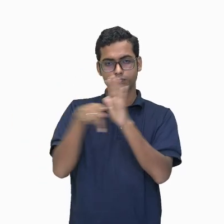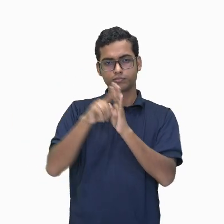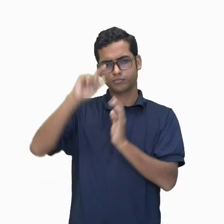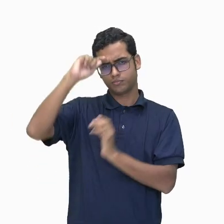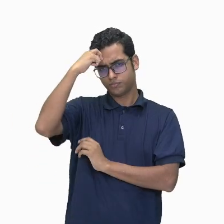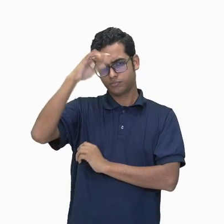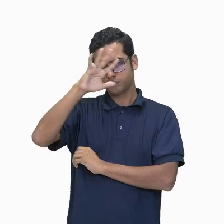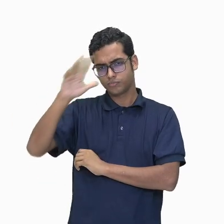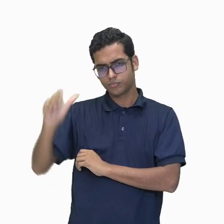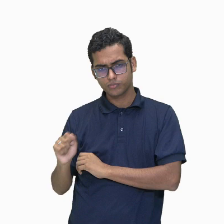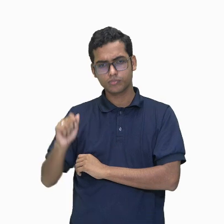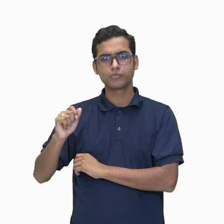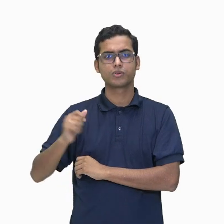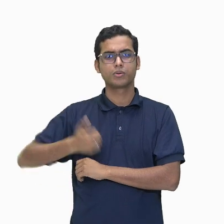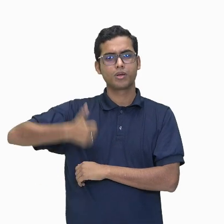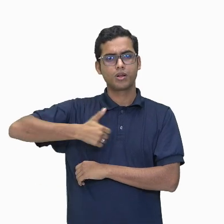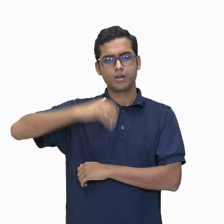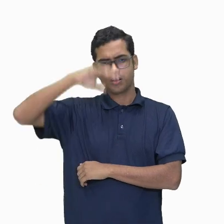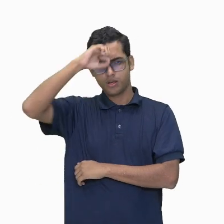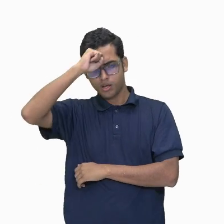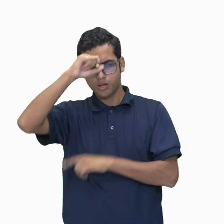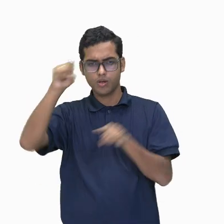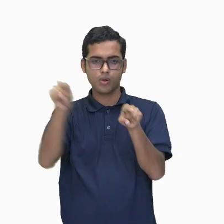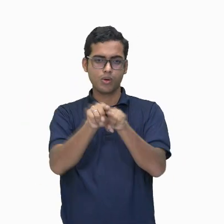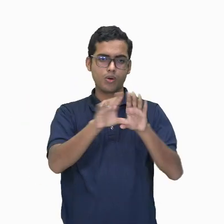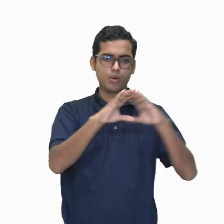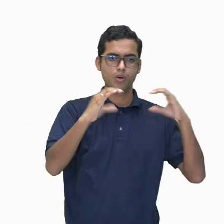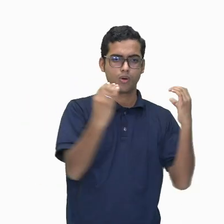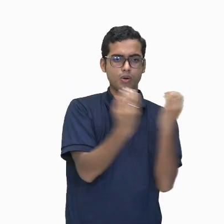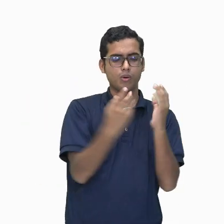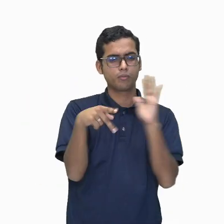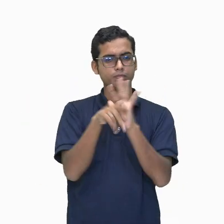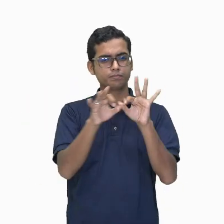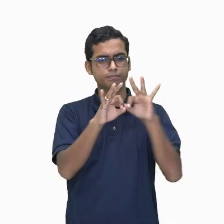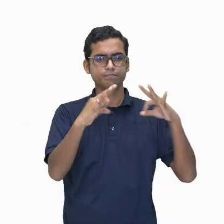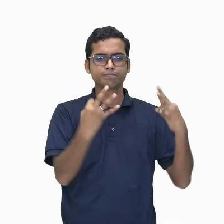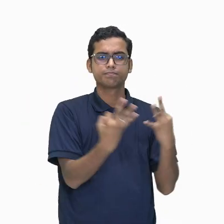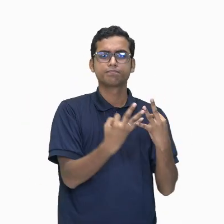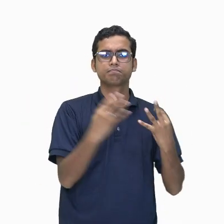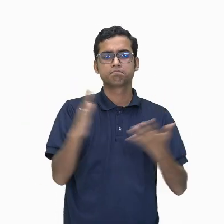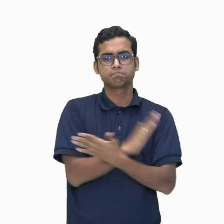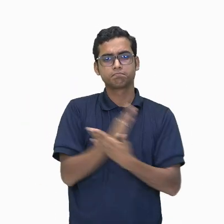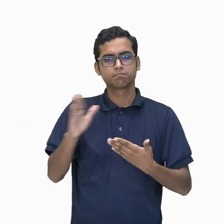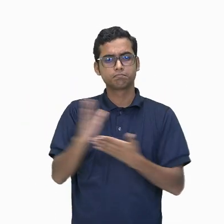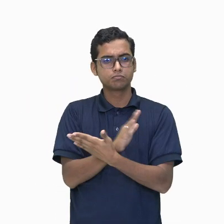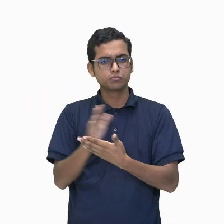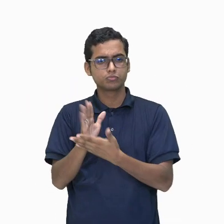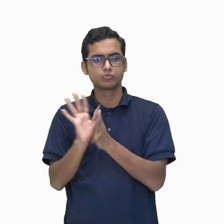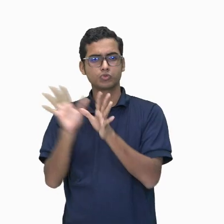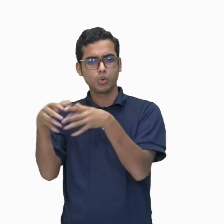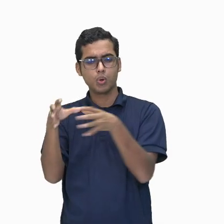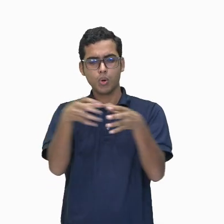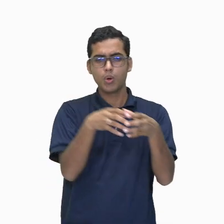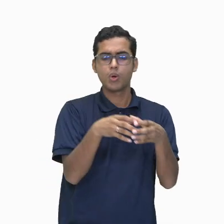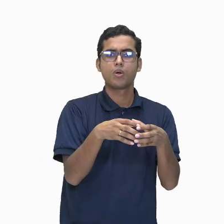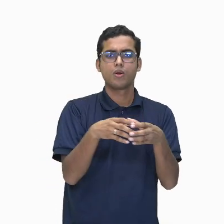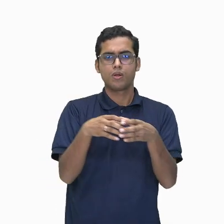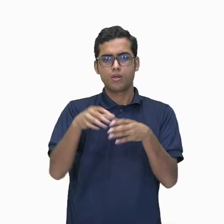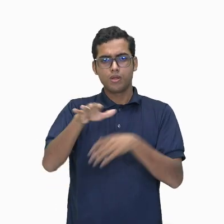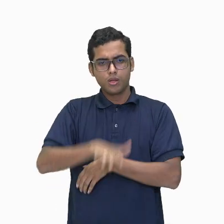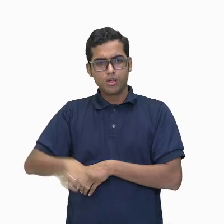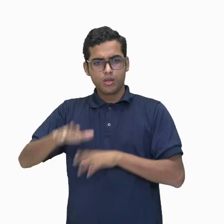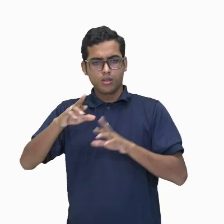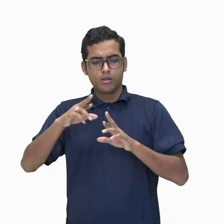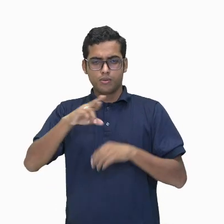aprendido nas comunidades de matriz africana se dá por meio da família. Para alguma dessas tradições, no meio religioso, a pessoa tem duas